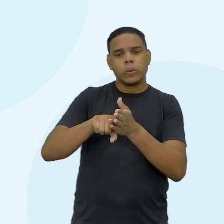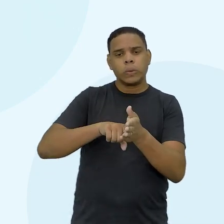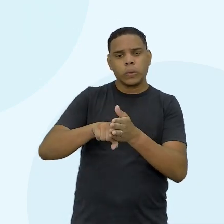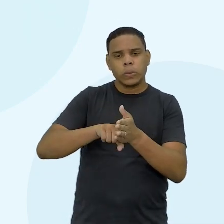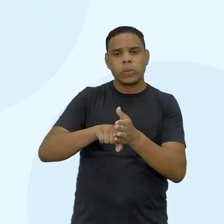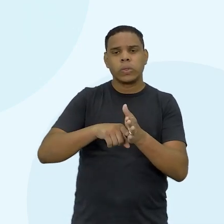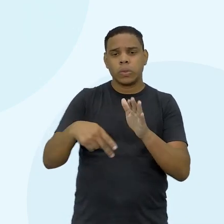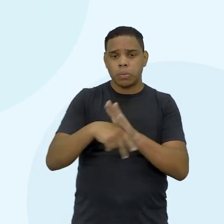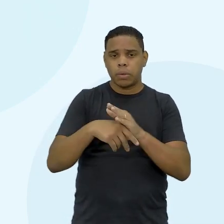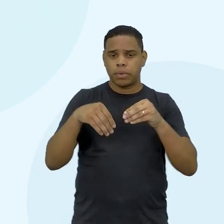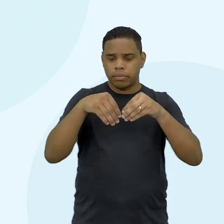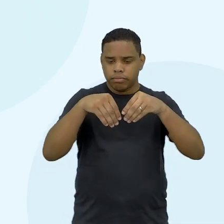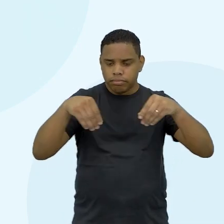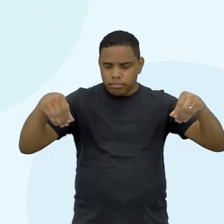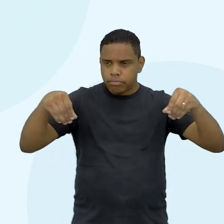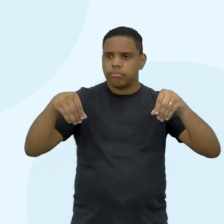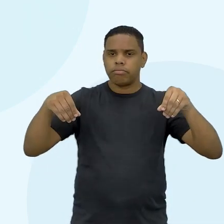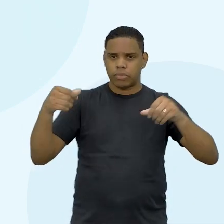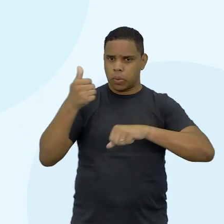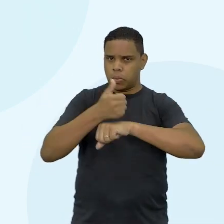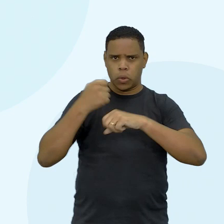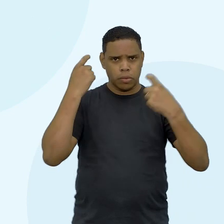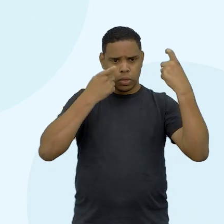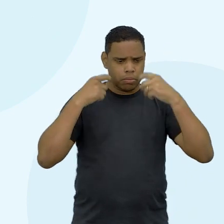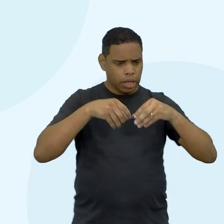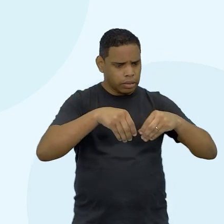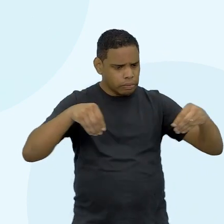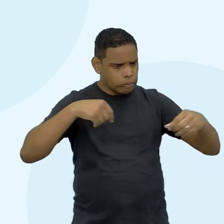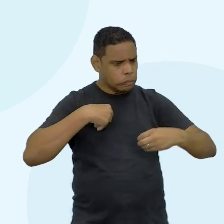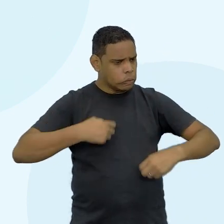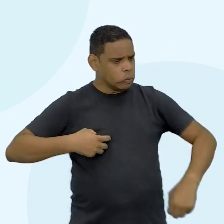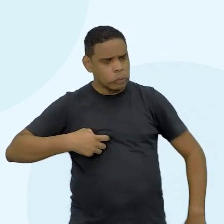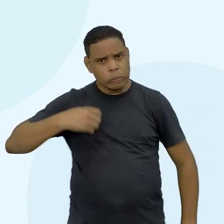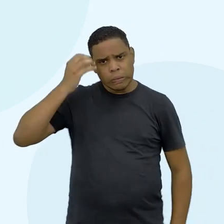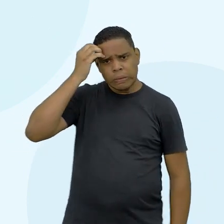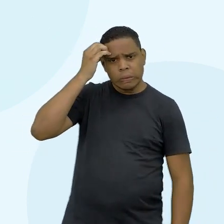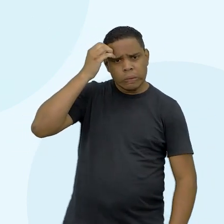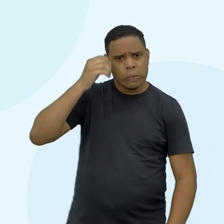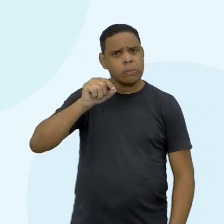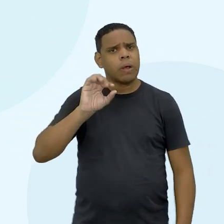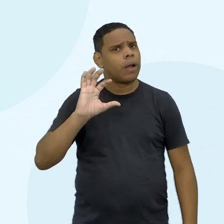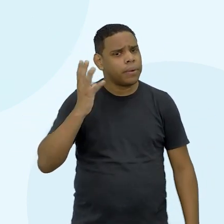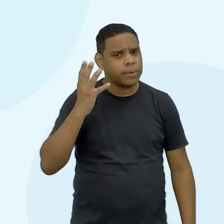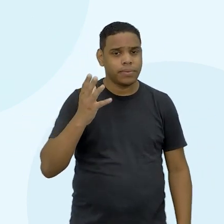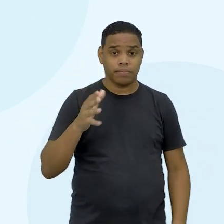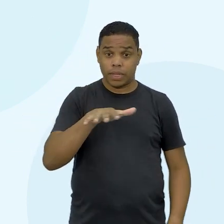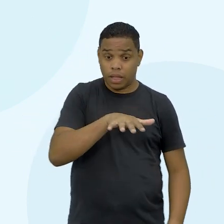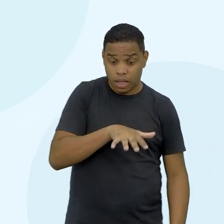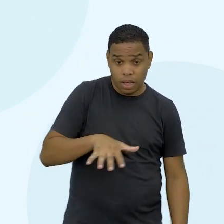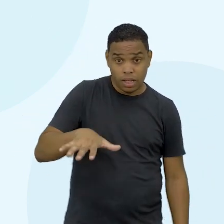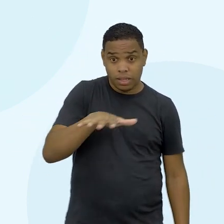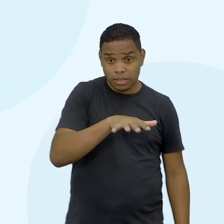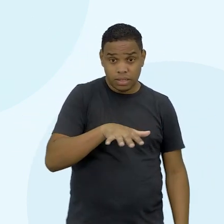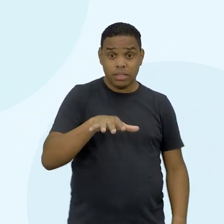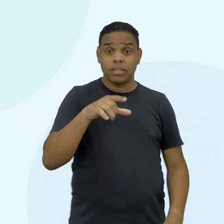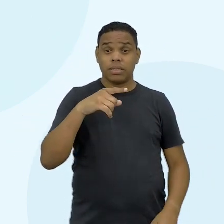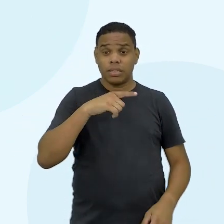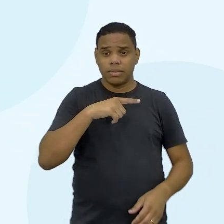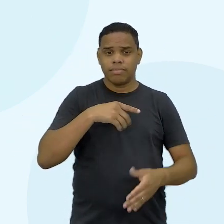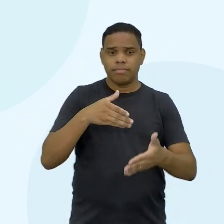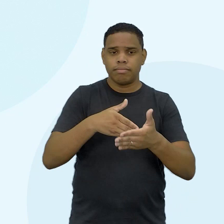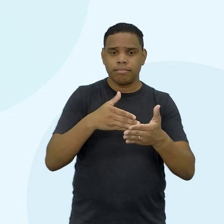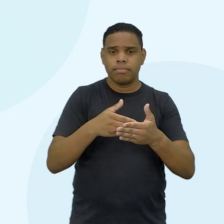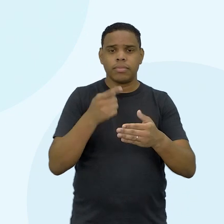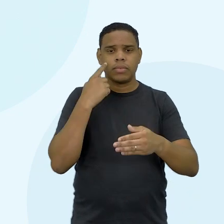análise do solo de sua propriedade. Ele está preocupado. Tá preocupado. Né? Qual que é a situação? A área apresenta